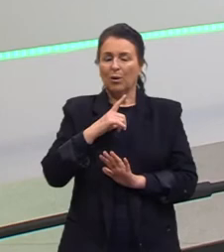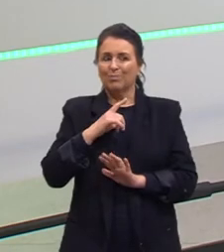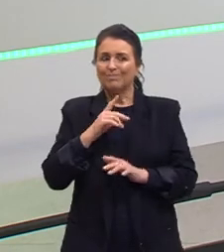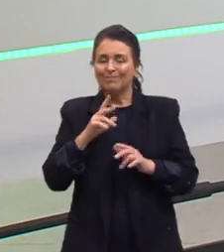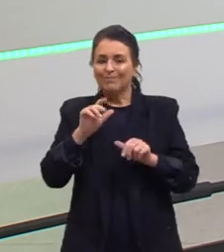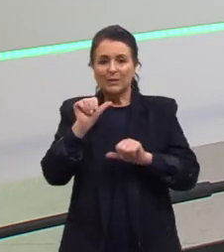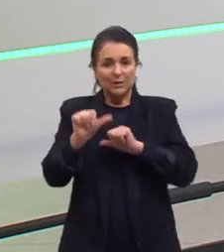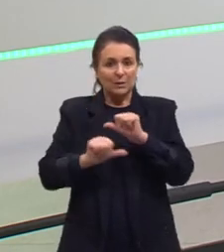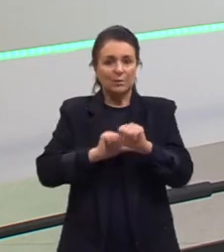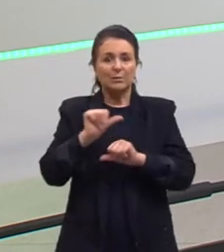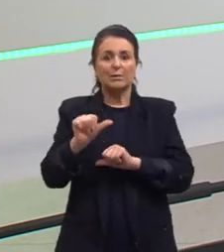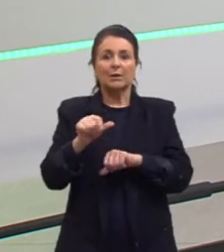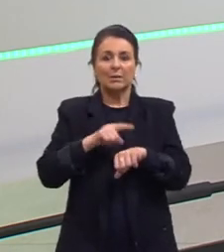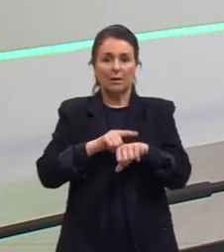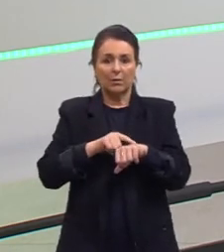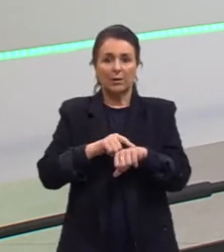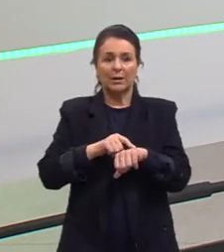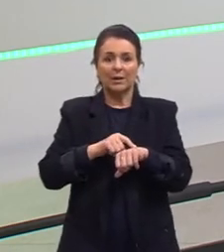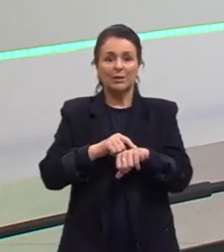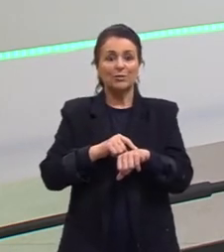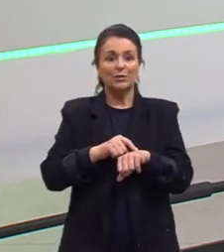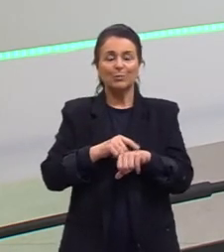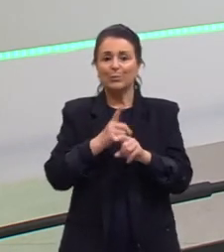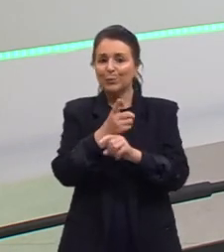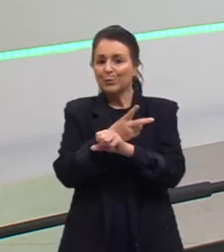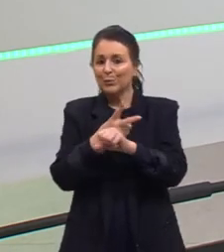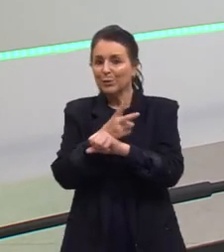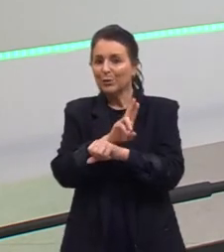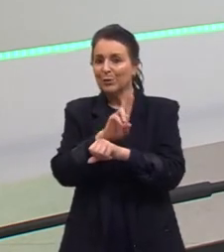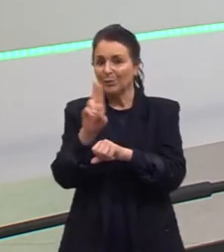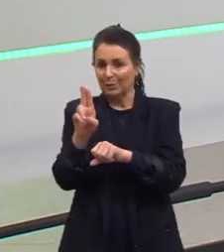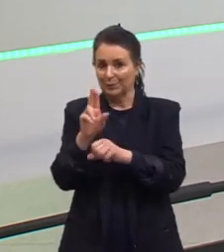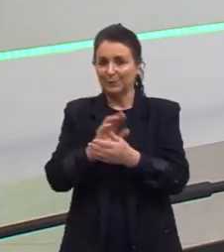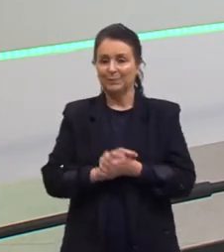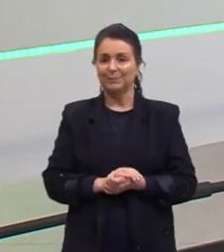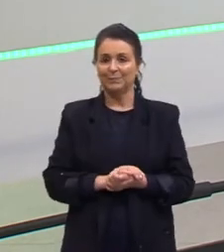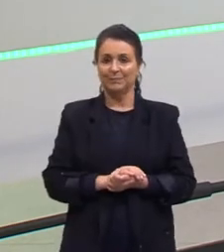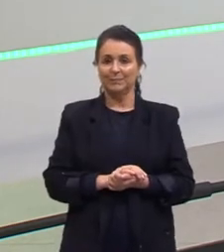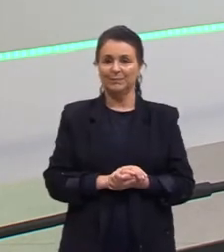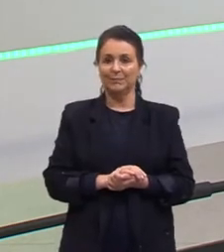na hora de dar nome aos meus aletos orgânicos